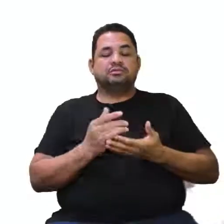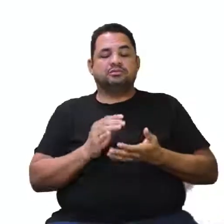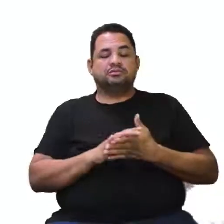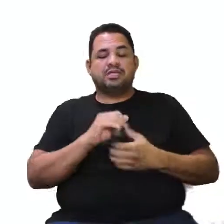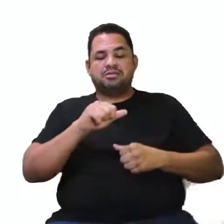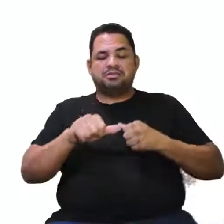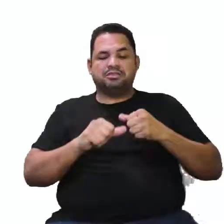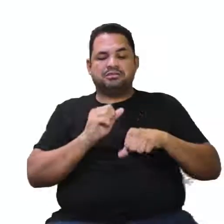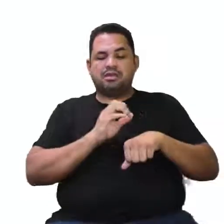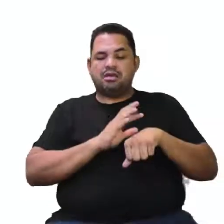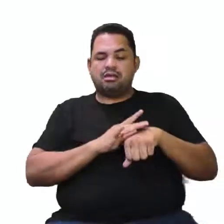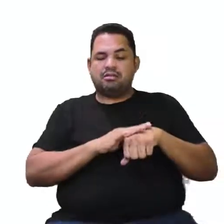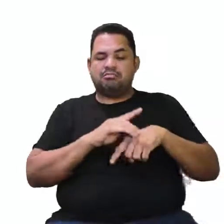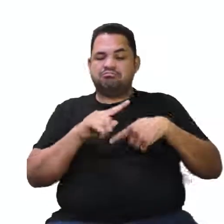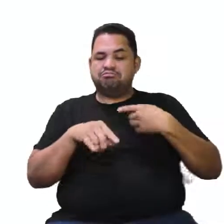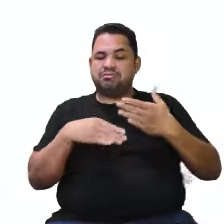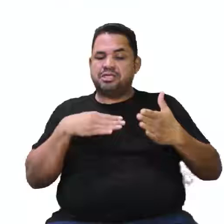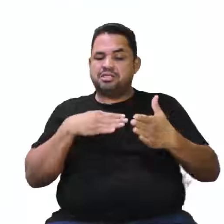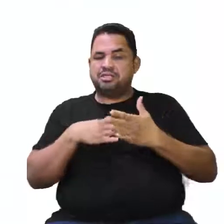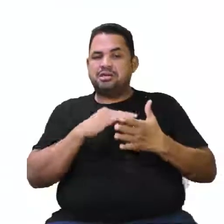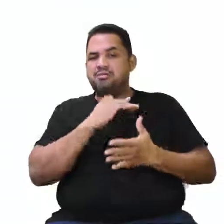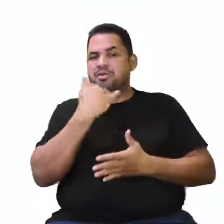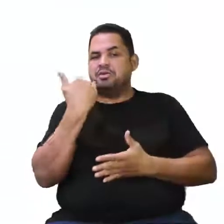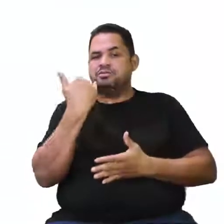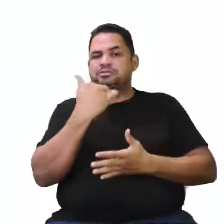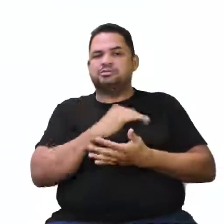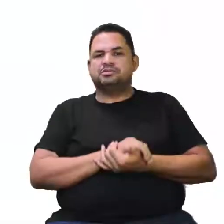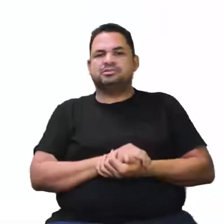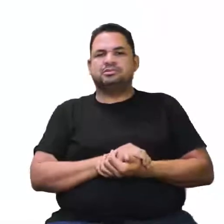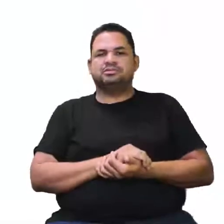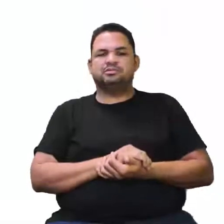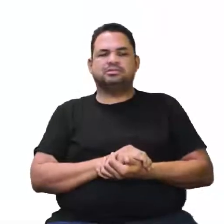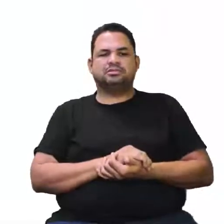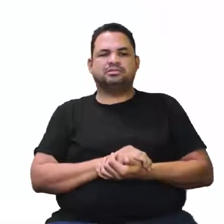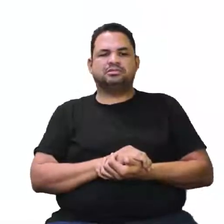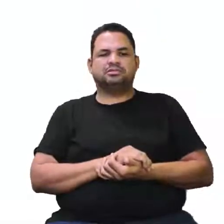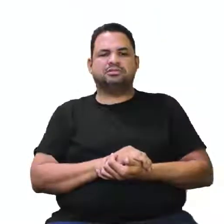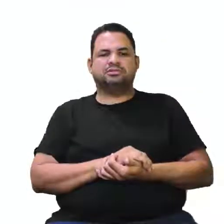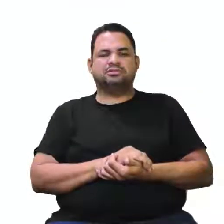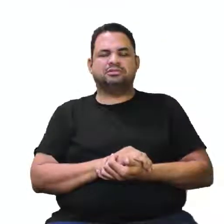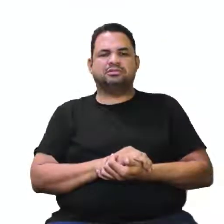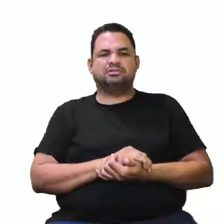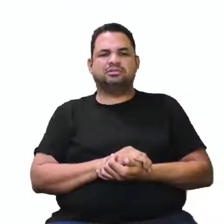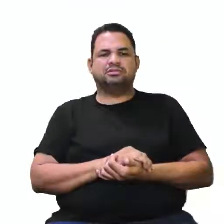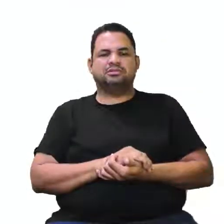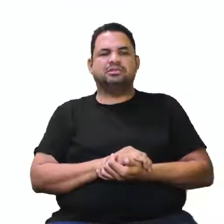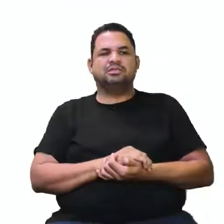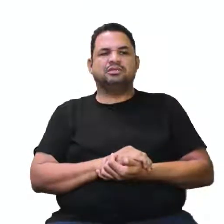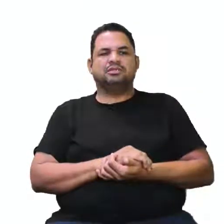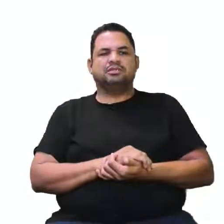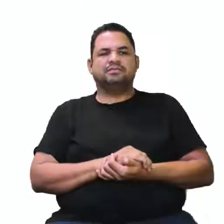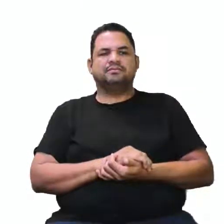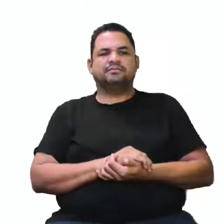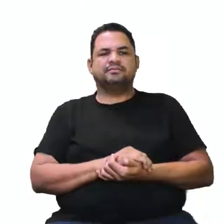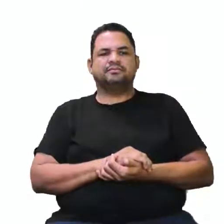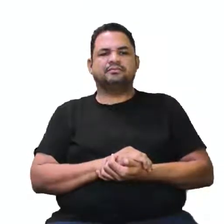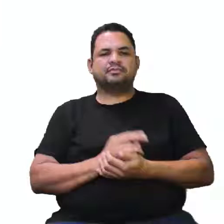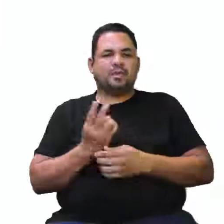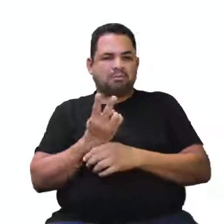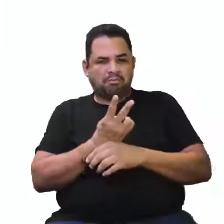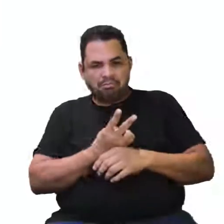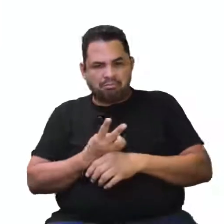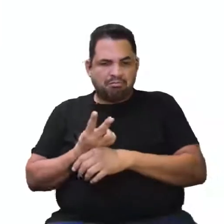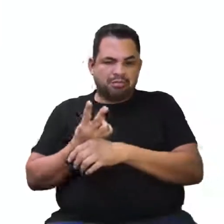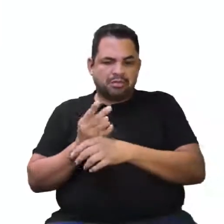uma doença ou então levar até a morte, tá? Então, é interessante aí você buscar